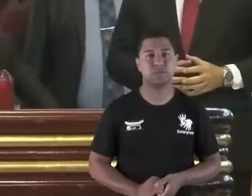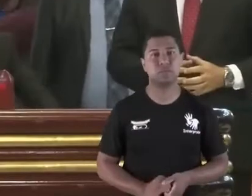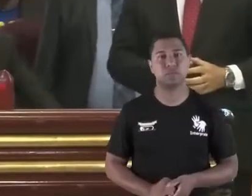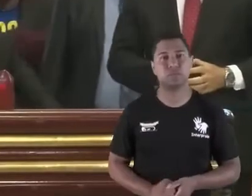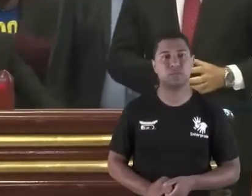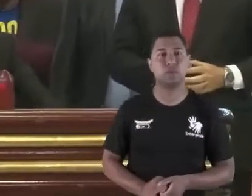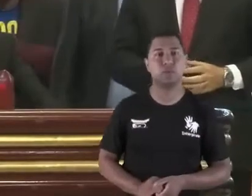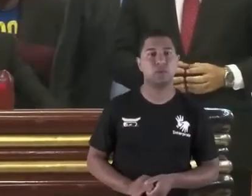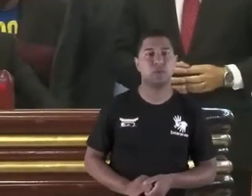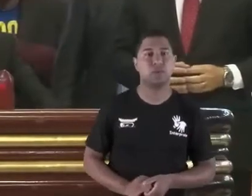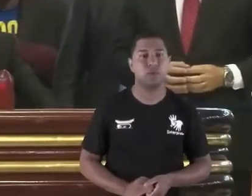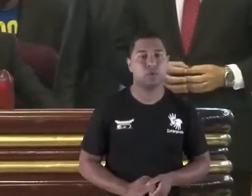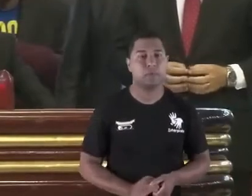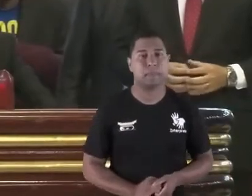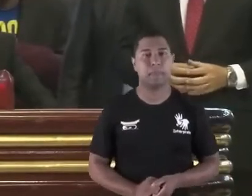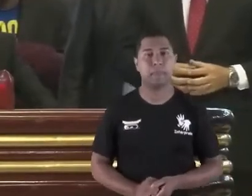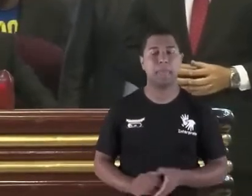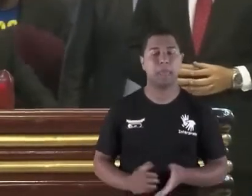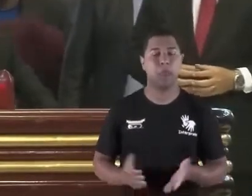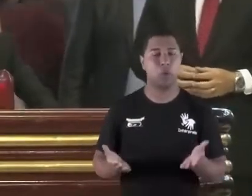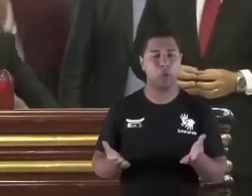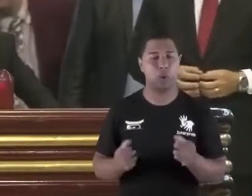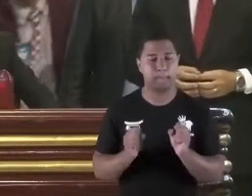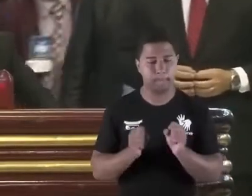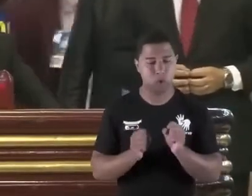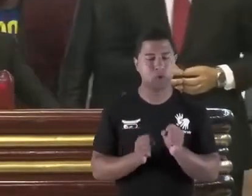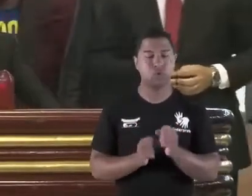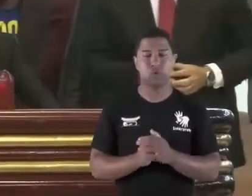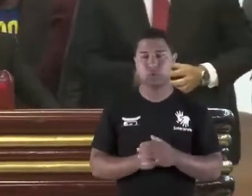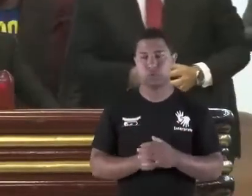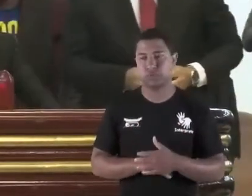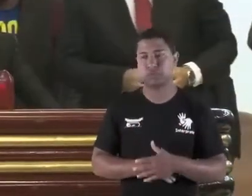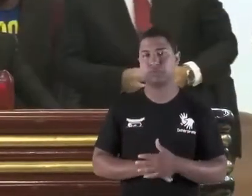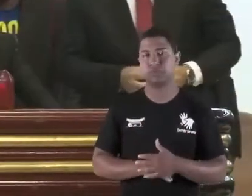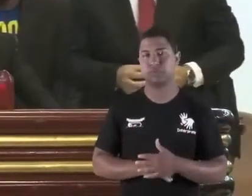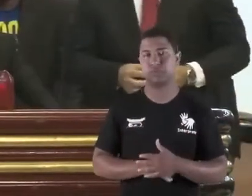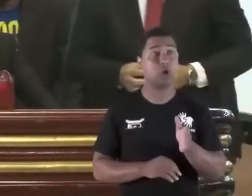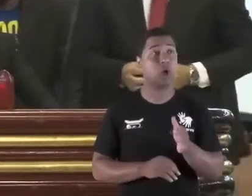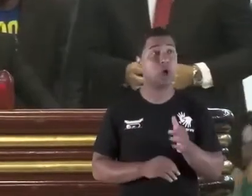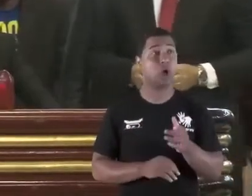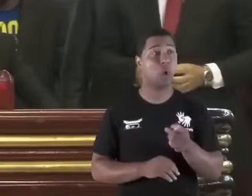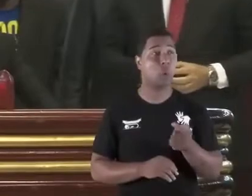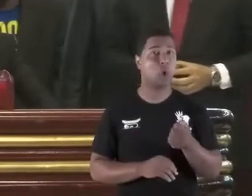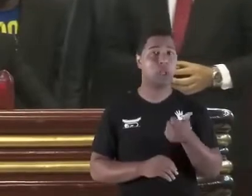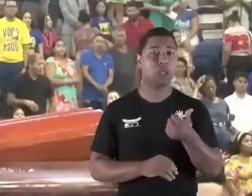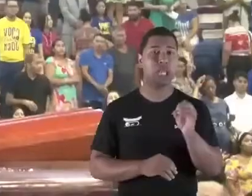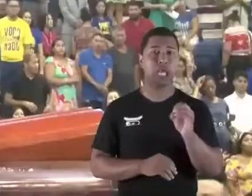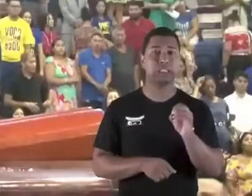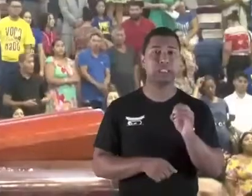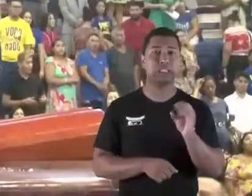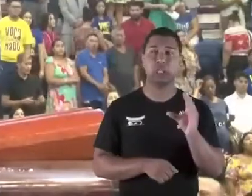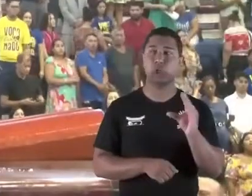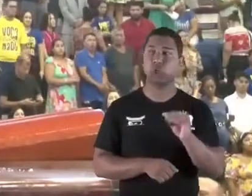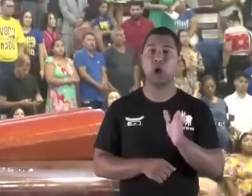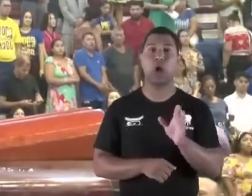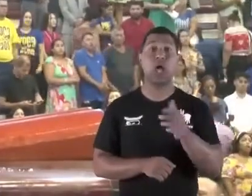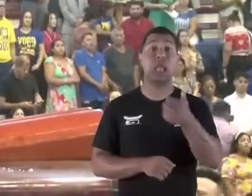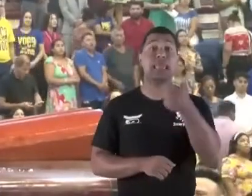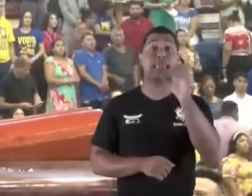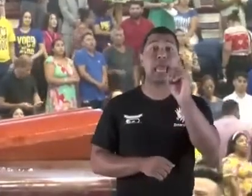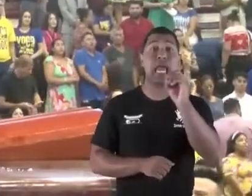menos 5 minutos abrir a boca agora, já que já está 10 horas já. Abre e dá pelo menos 10 glórias a